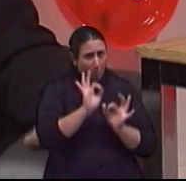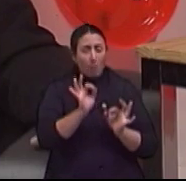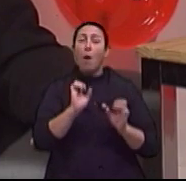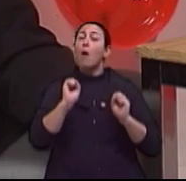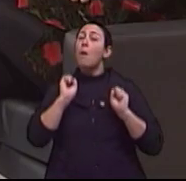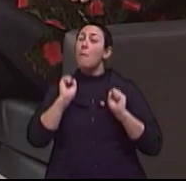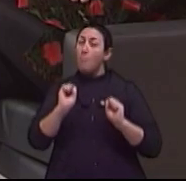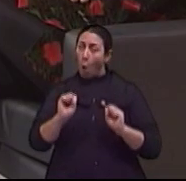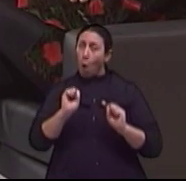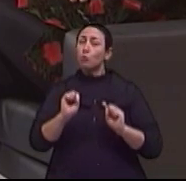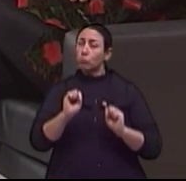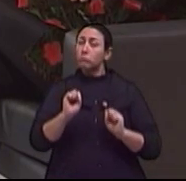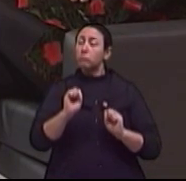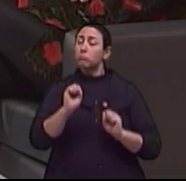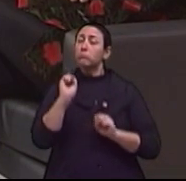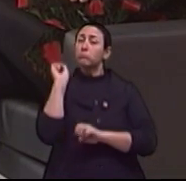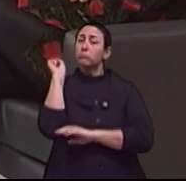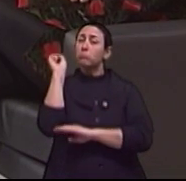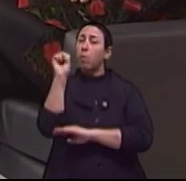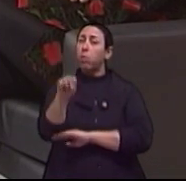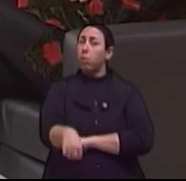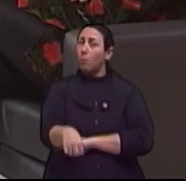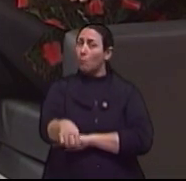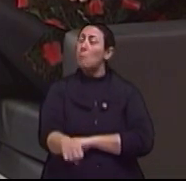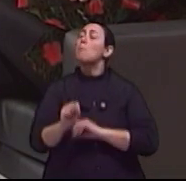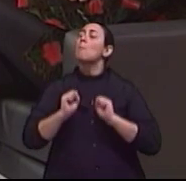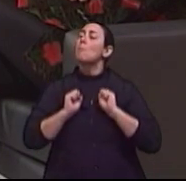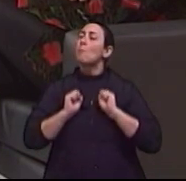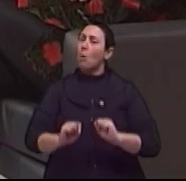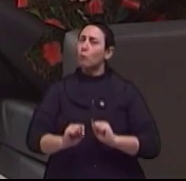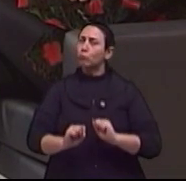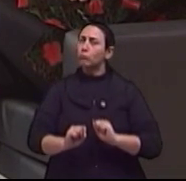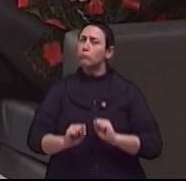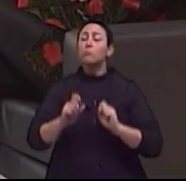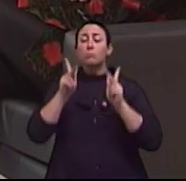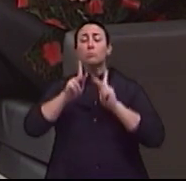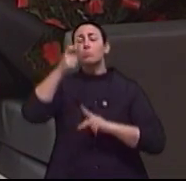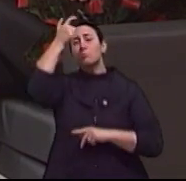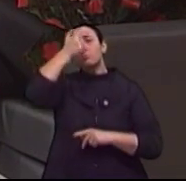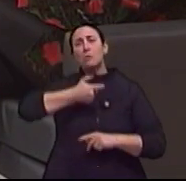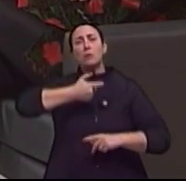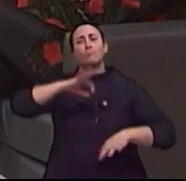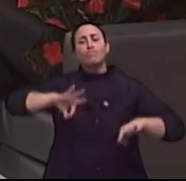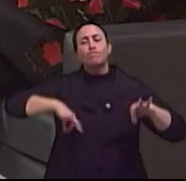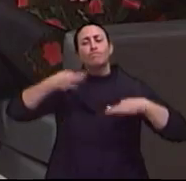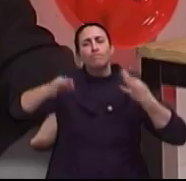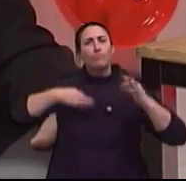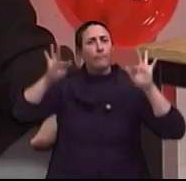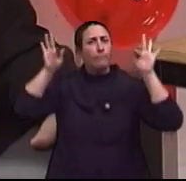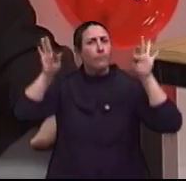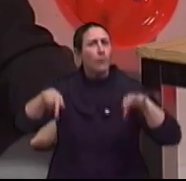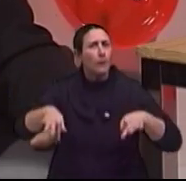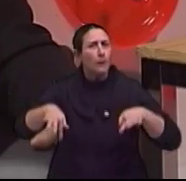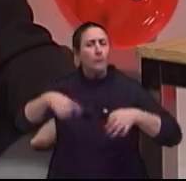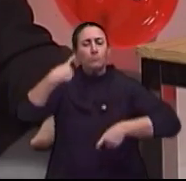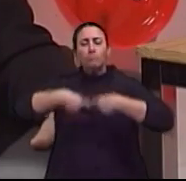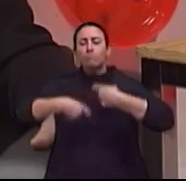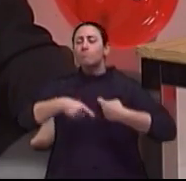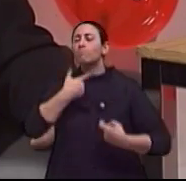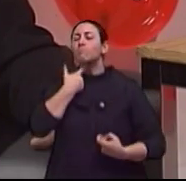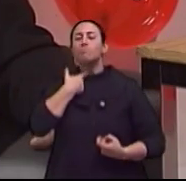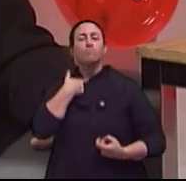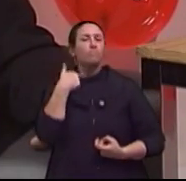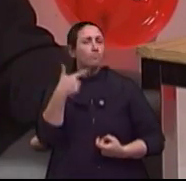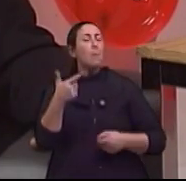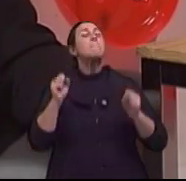diminuição da libido uhum diminuição da libido do apetite sexual do volume de da diminuição